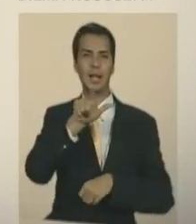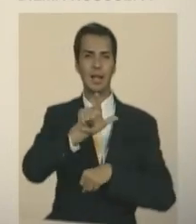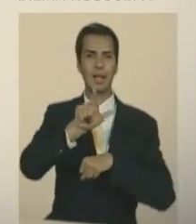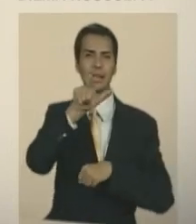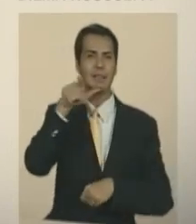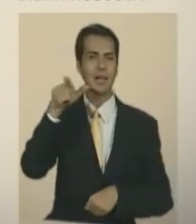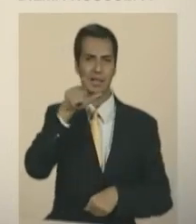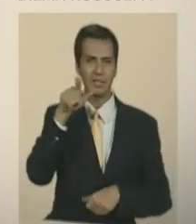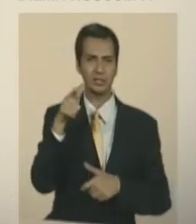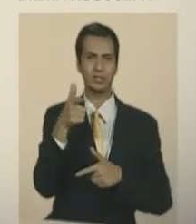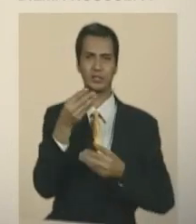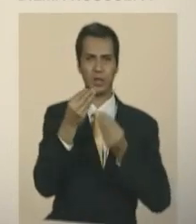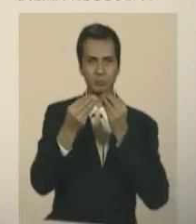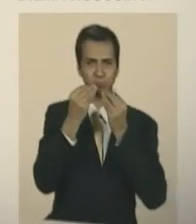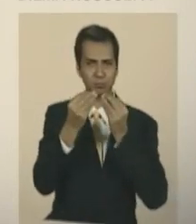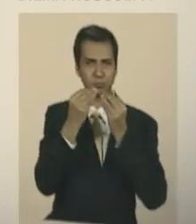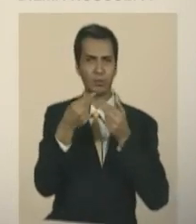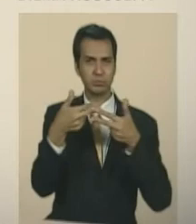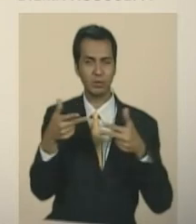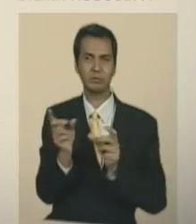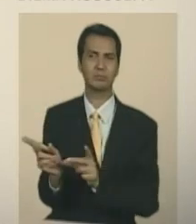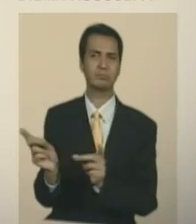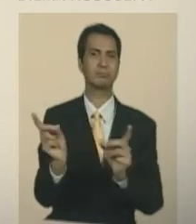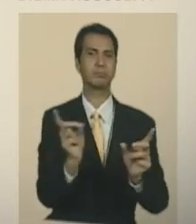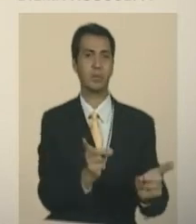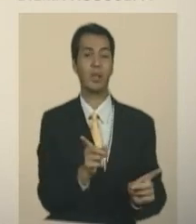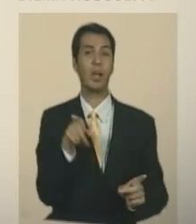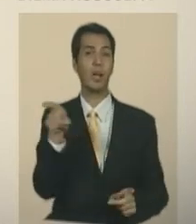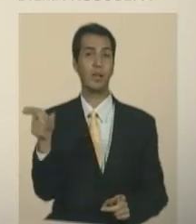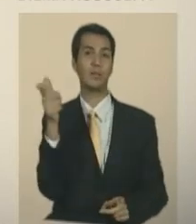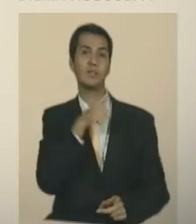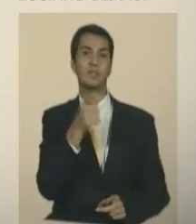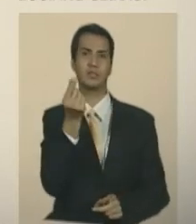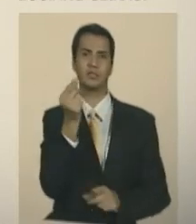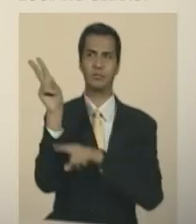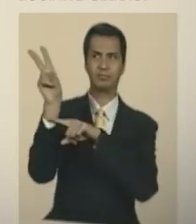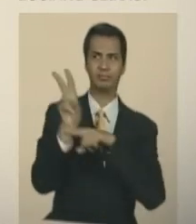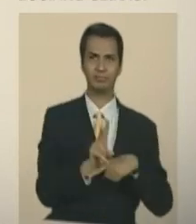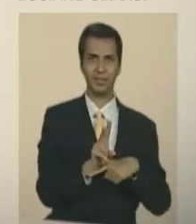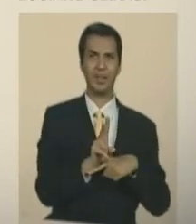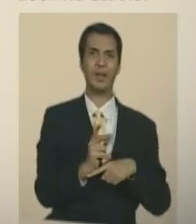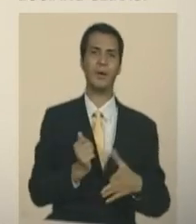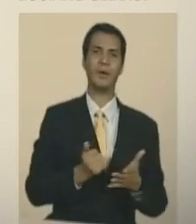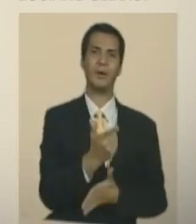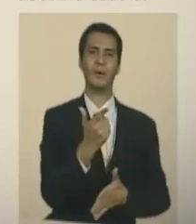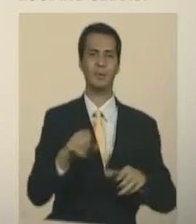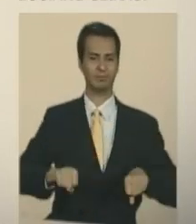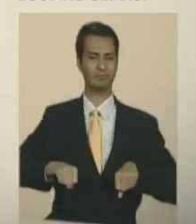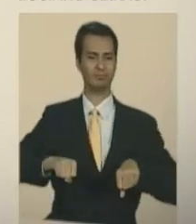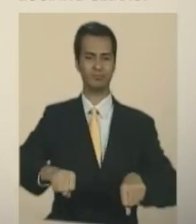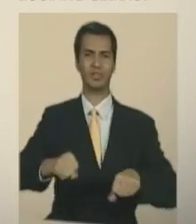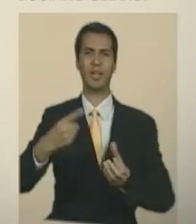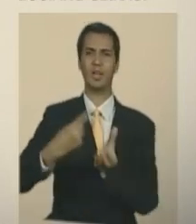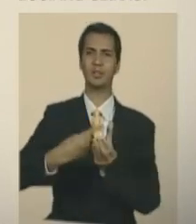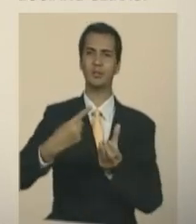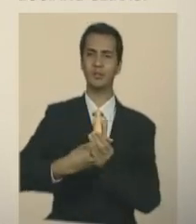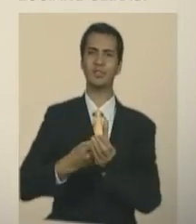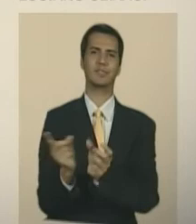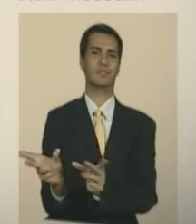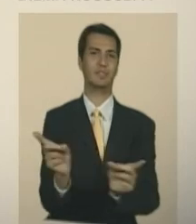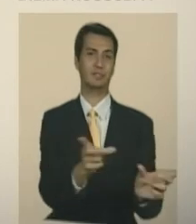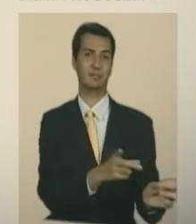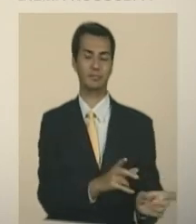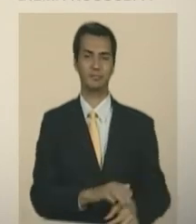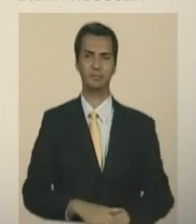de comprar um carrinho de cachorro quente com o empréstimo do programa crescer EA Josenilda recebeu orientação para aplicar